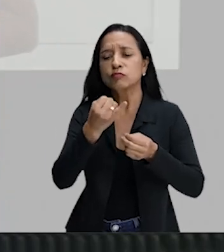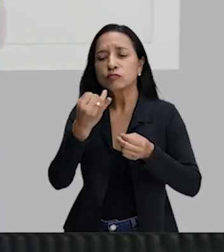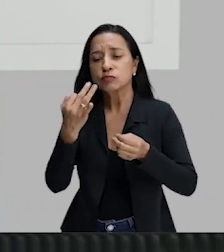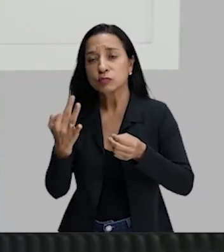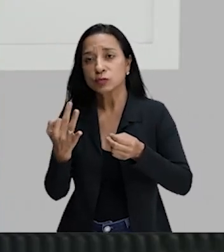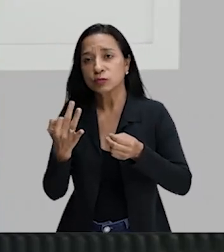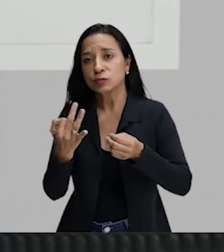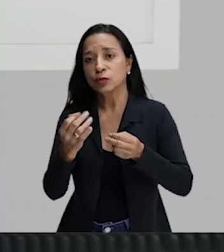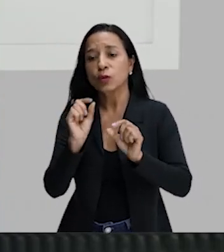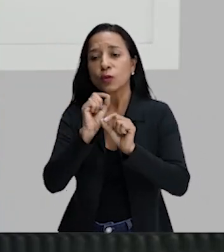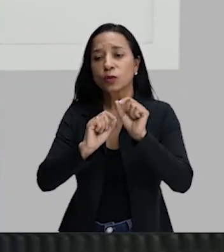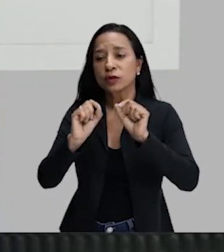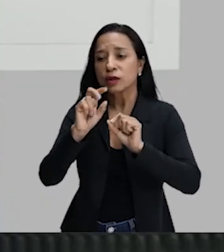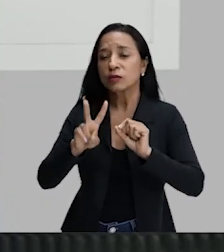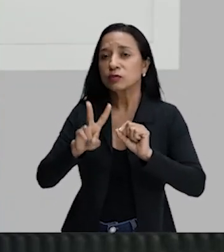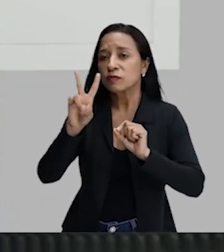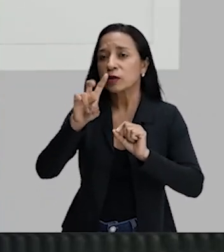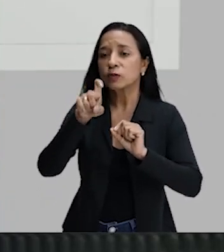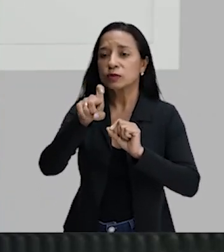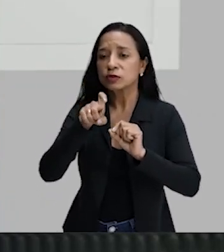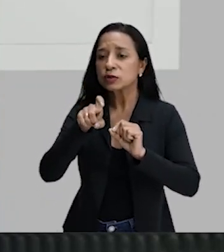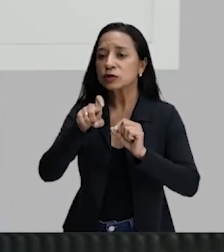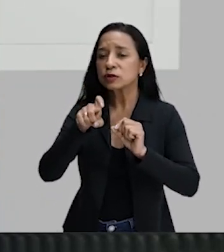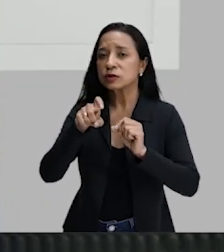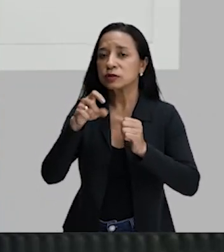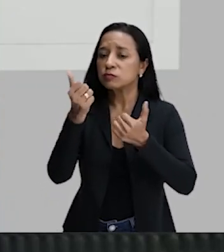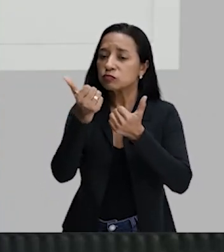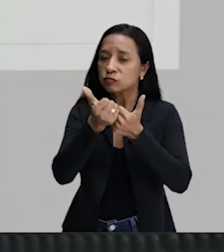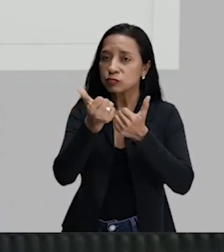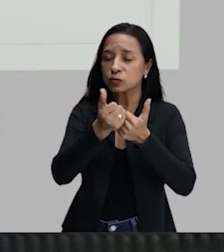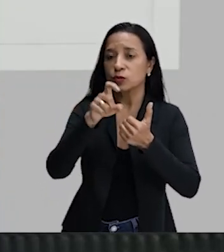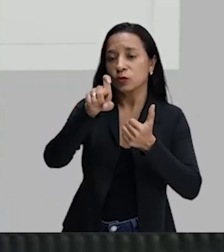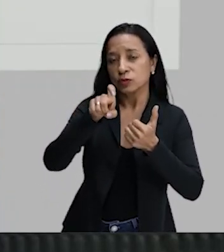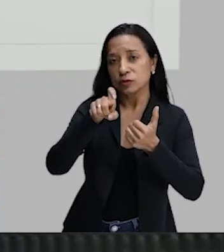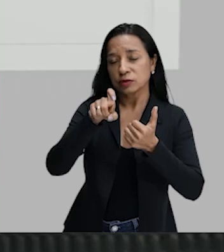de um polinômio? São os valores de x. Os valores que